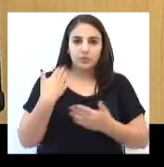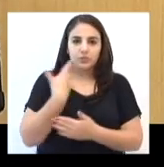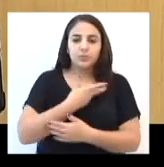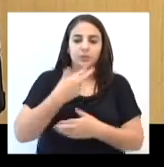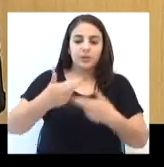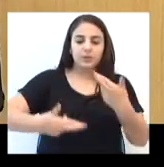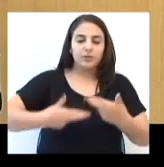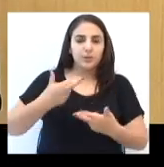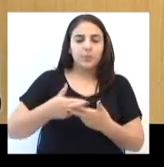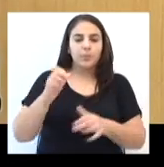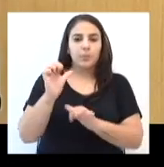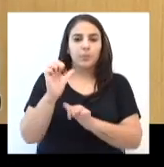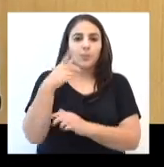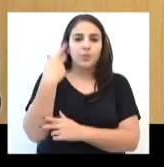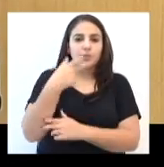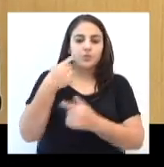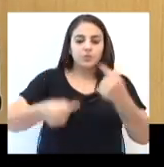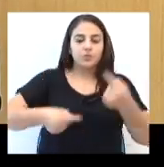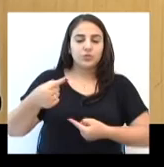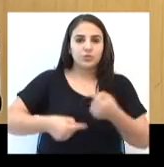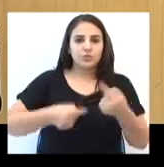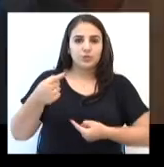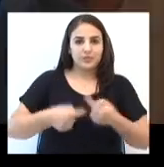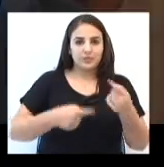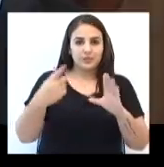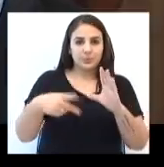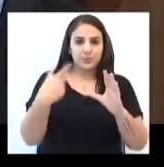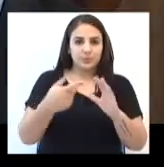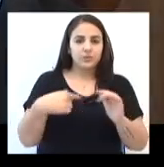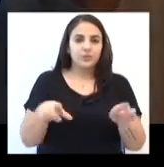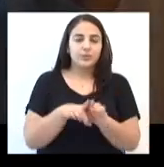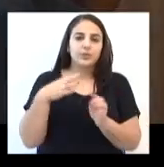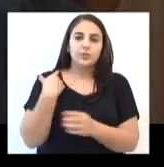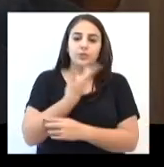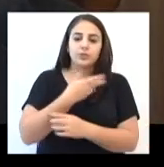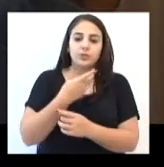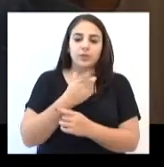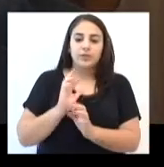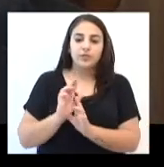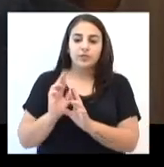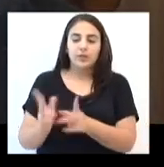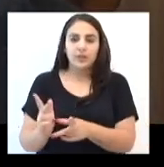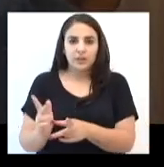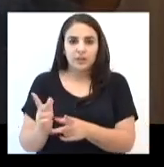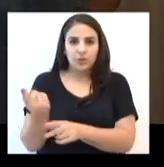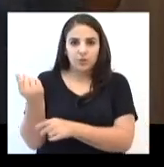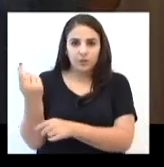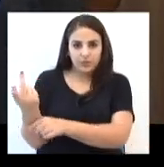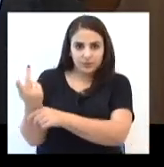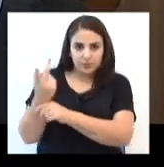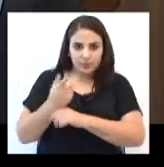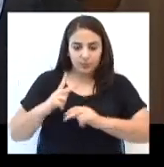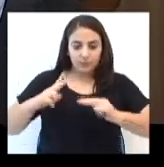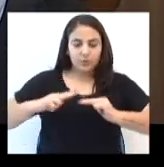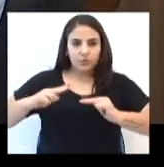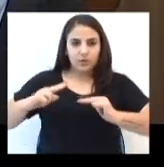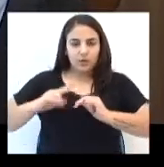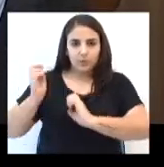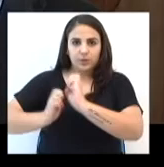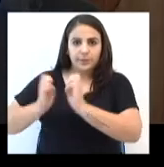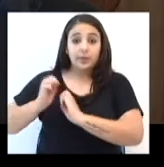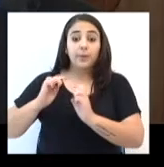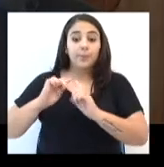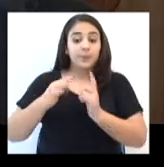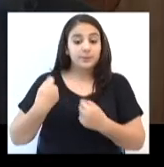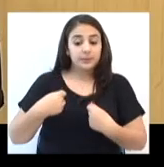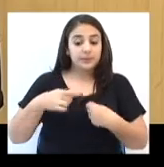política foi bastante discutida na Casa do Povo. Somos contrários ao financiamento privado por empresas, mas também nós defendemos que haja uma